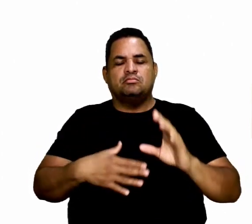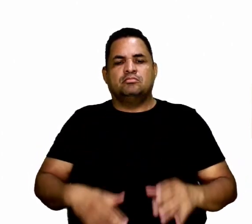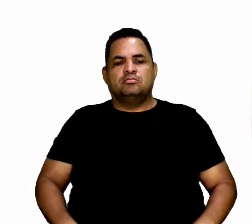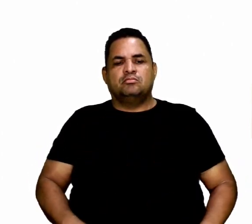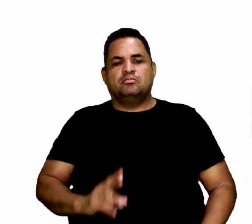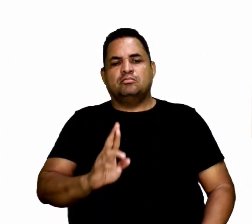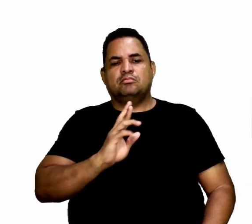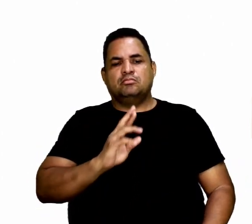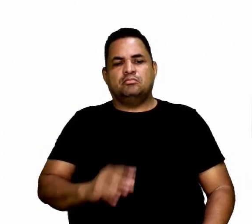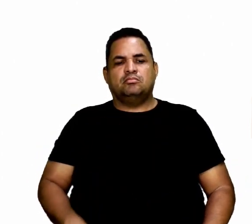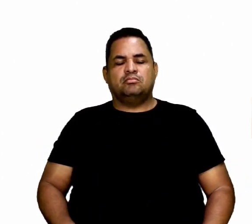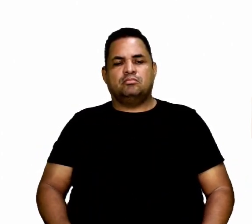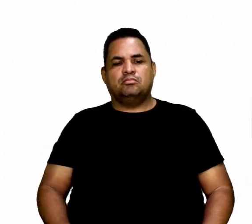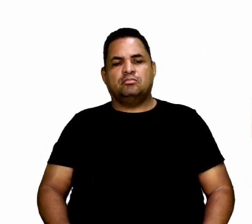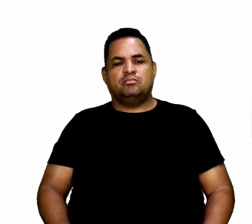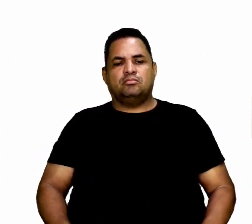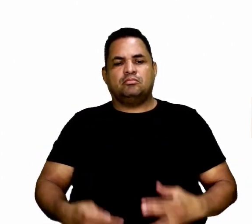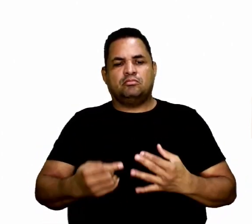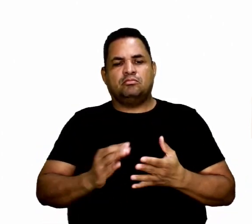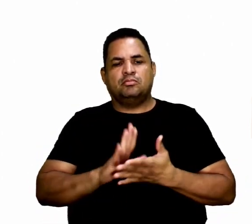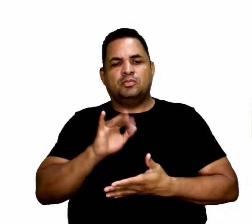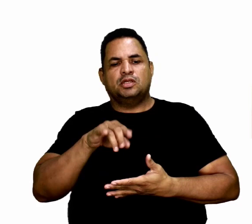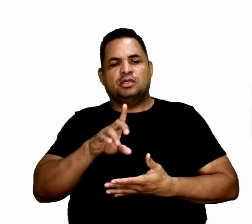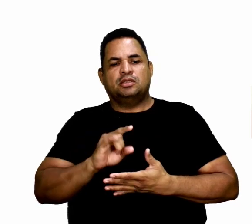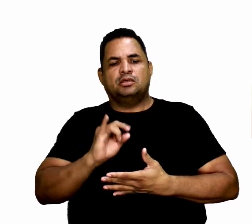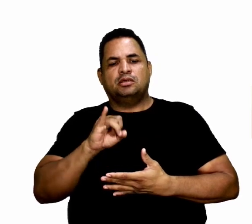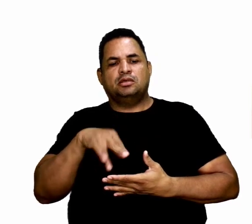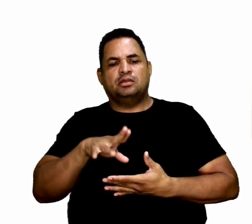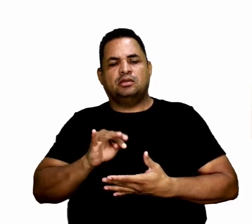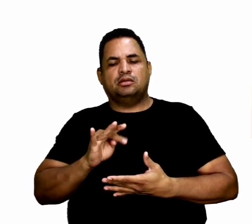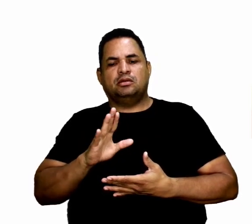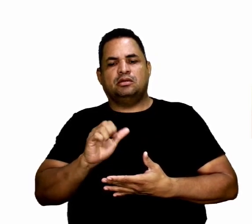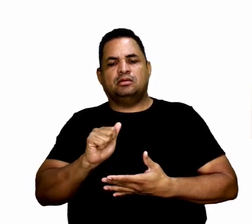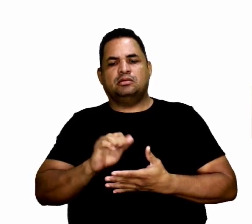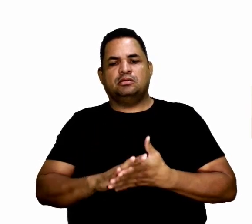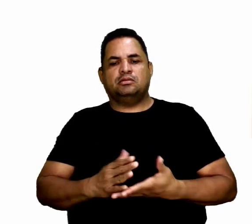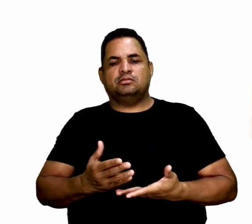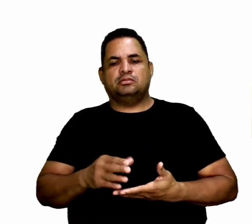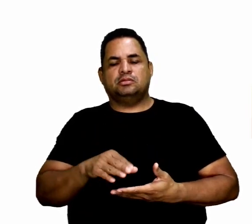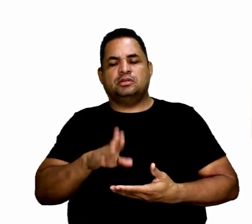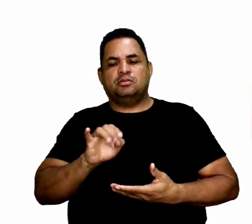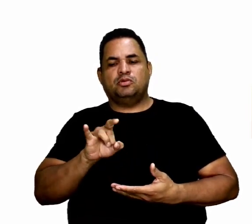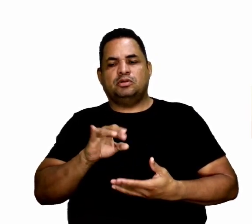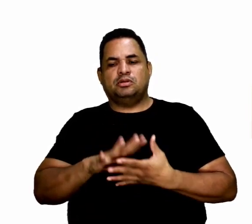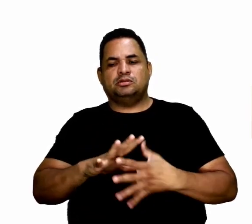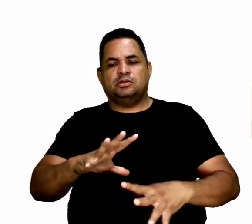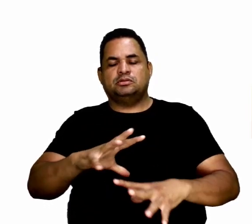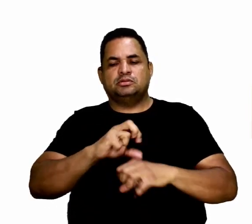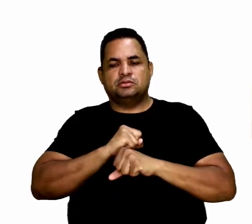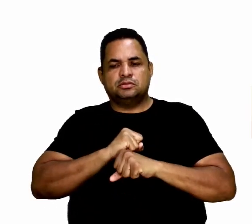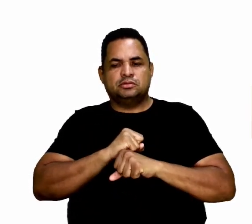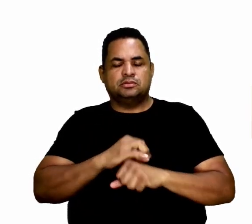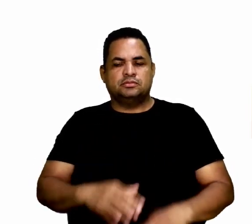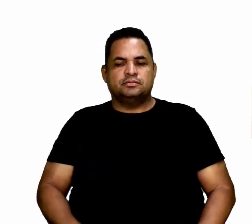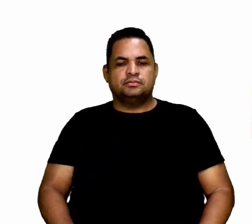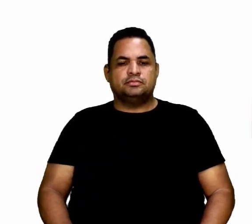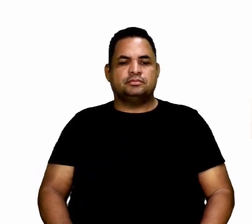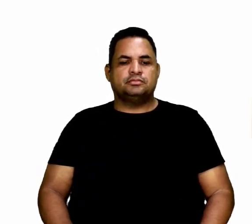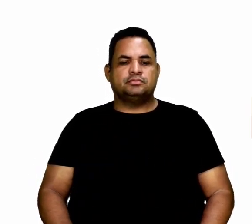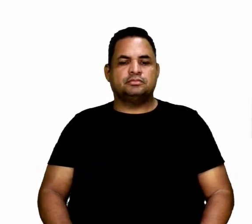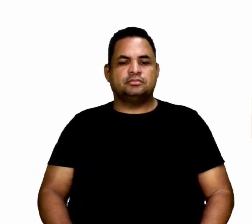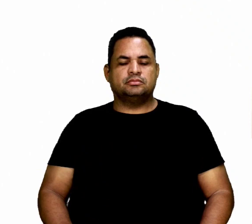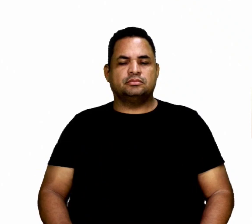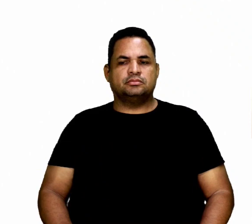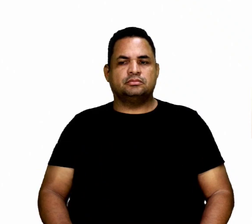resposta, a imunidade inata e a imunidade adquirida, né? Presta bastante atenção aqui nessas diferenças,